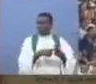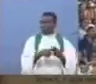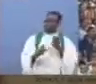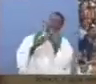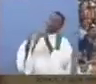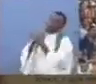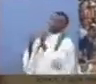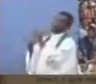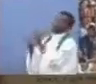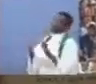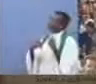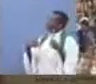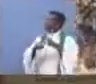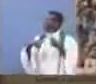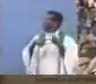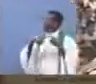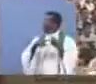e jogando aqueles pauzinhos lá.